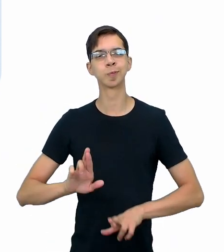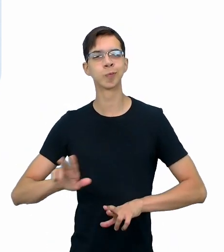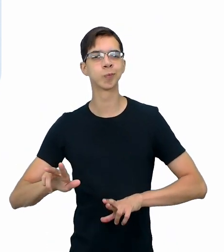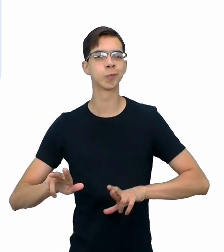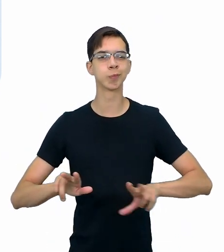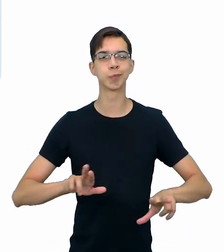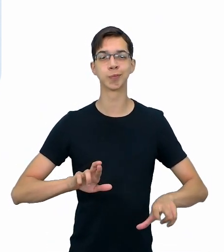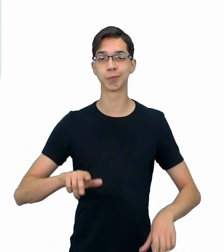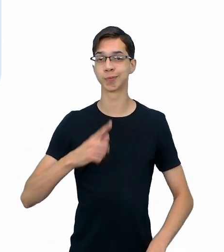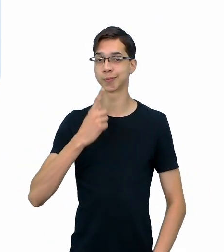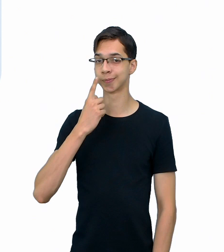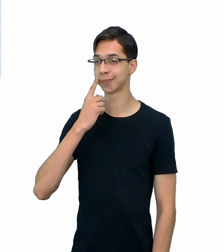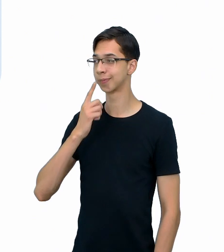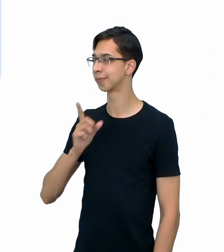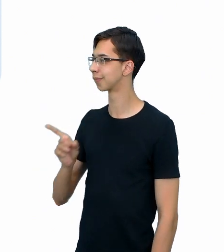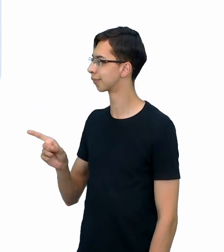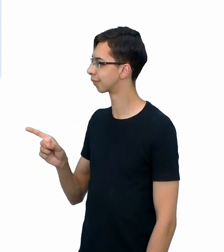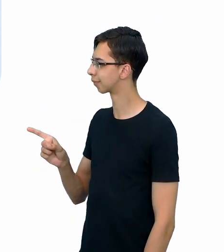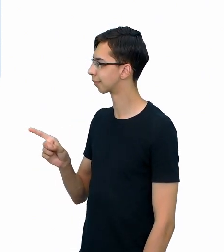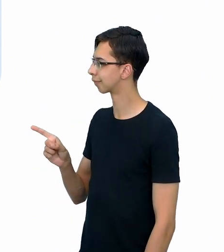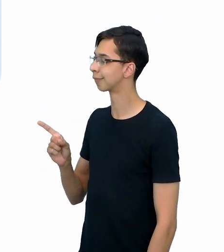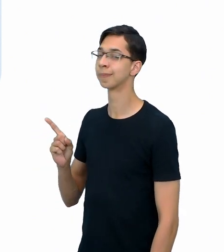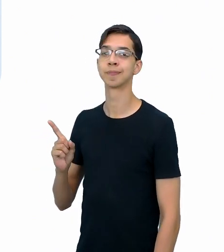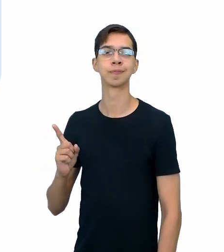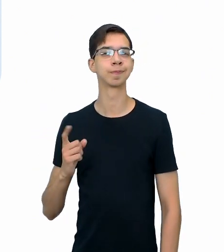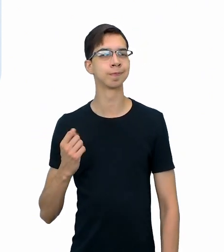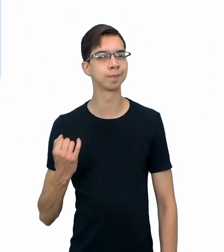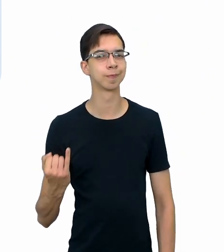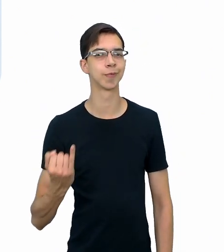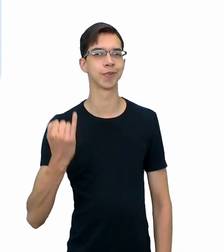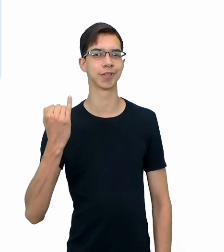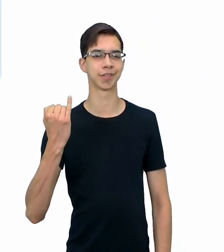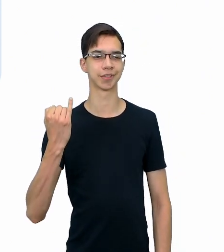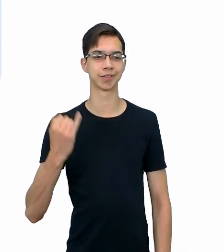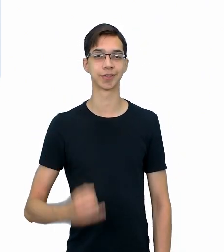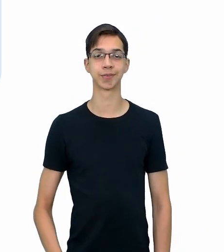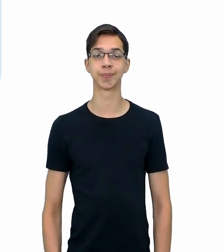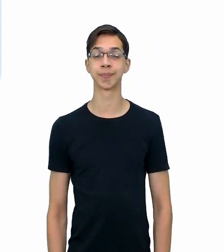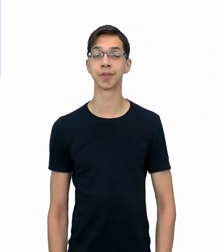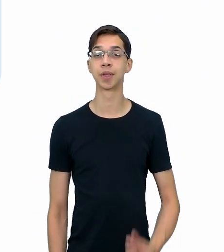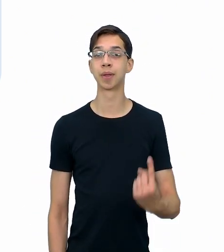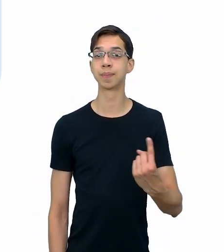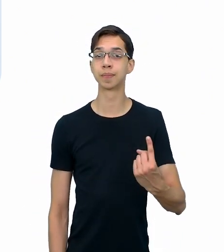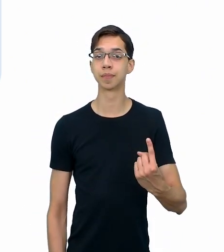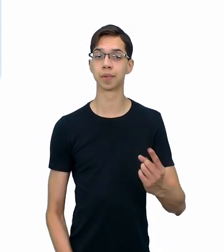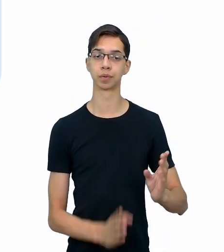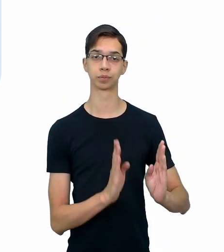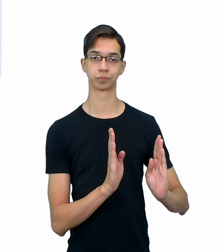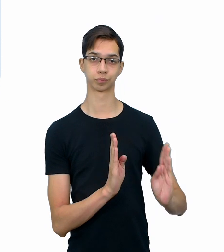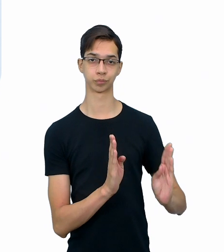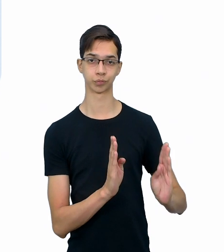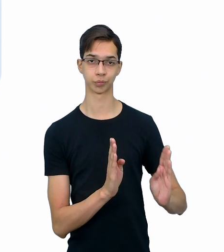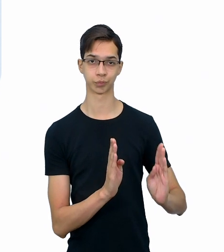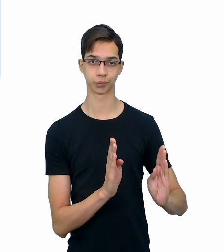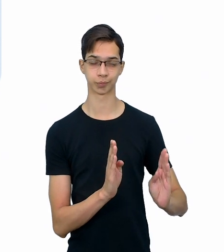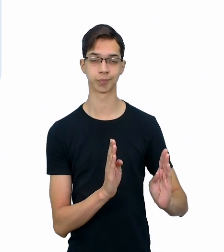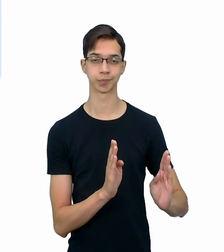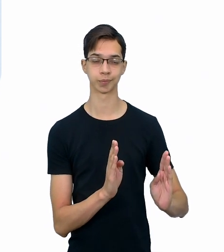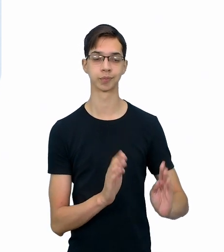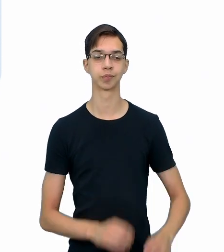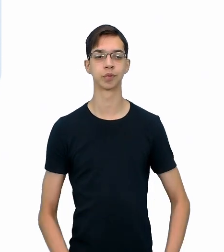nossa formação de hoje. O primeiro momento tem o propósito de recuperar aí alguns